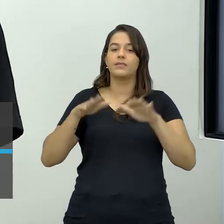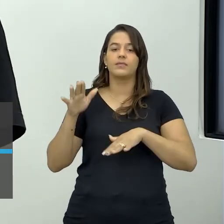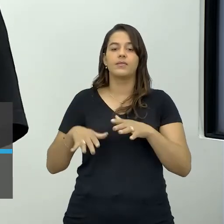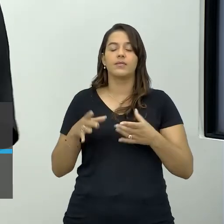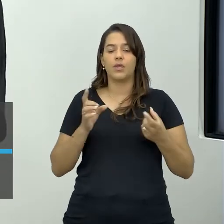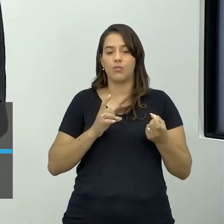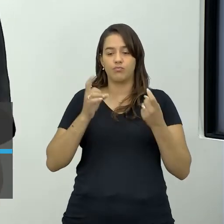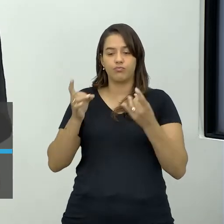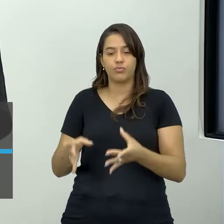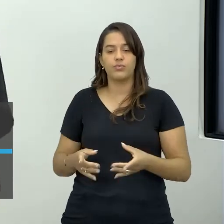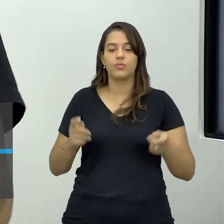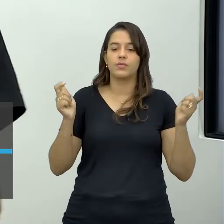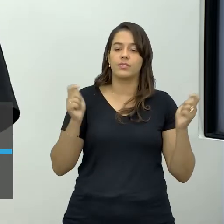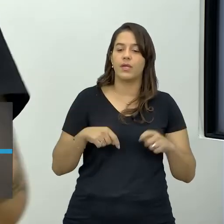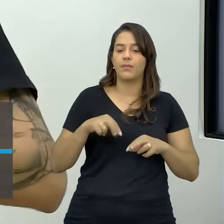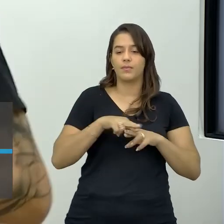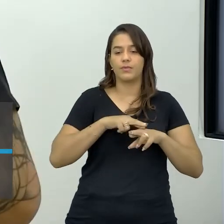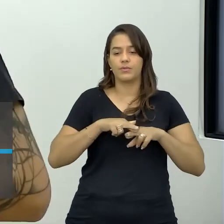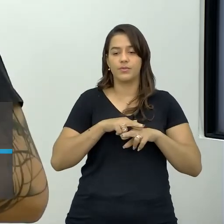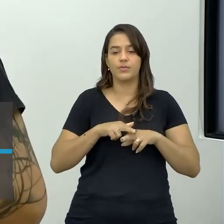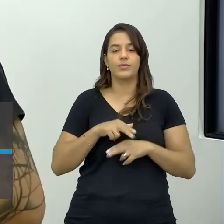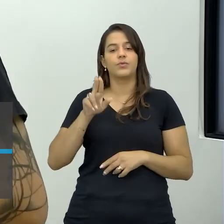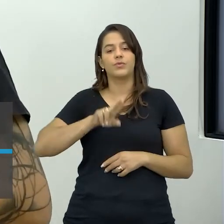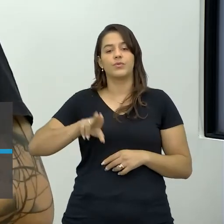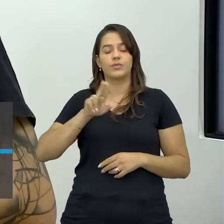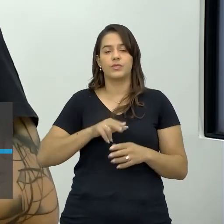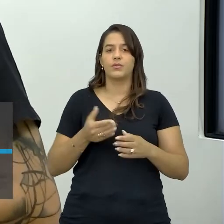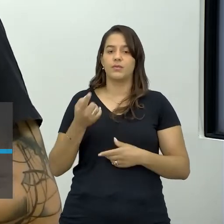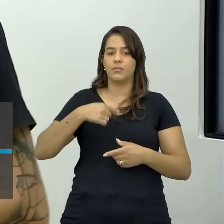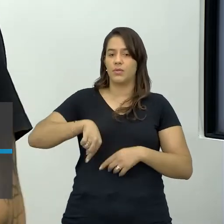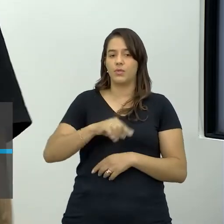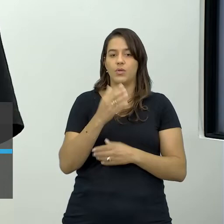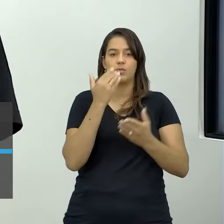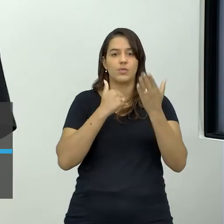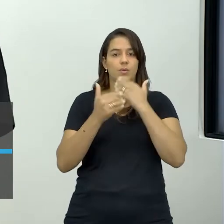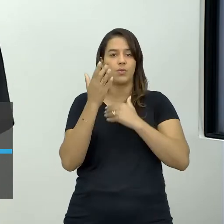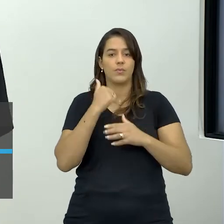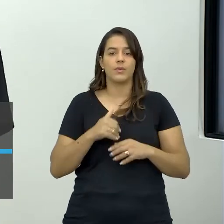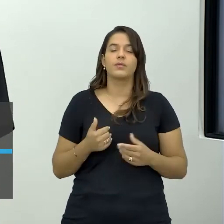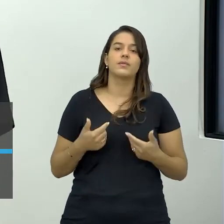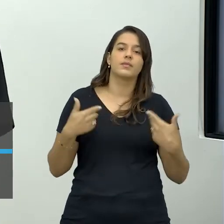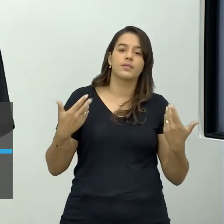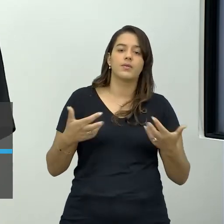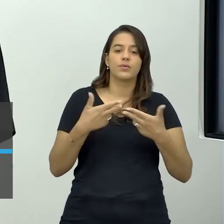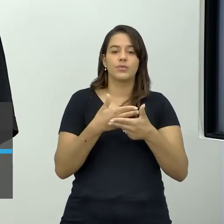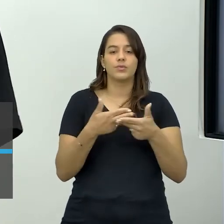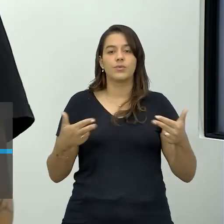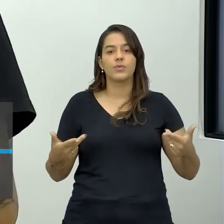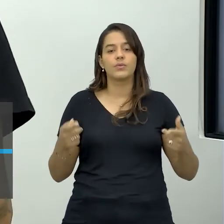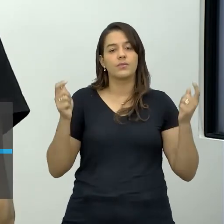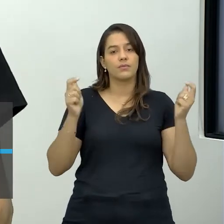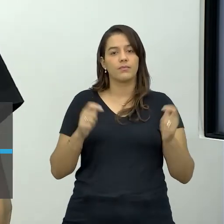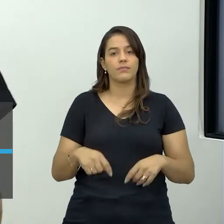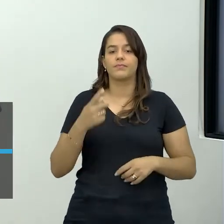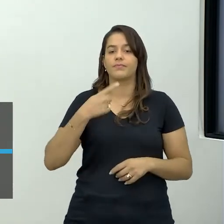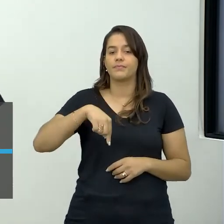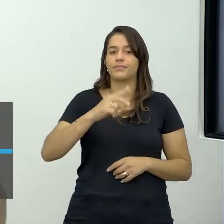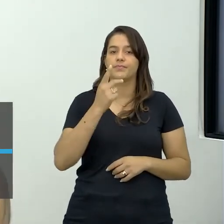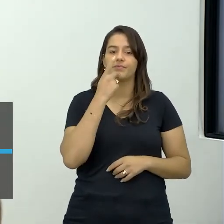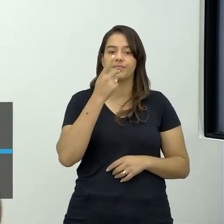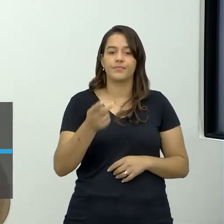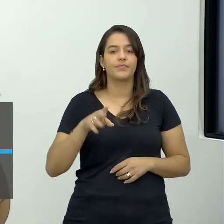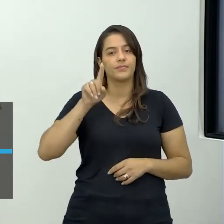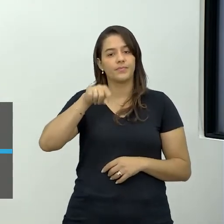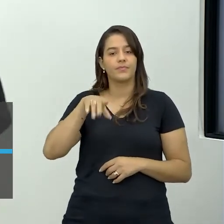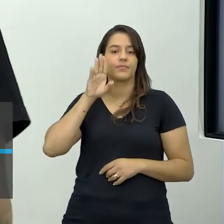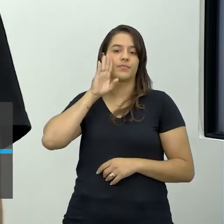já joga fora, a gente já pode estar reutilizando e reutilizando para o próprio alimento. Sim. Né? Então são tantas coisinhas que dá para falar que é muito legal, é muito